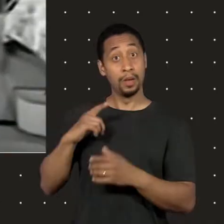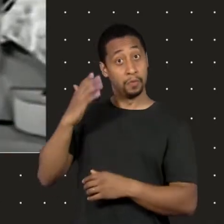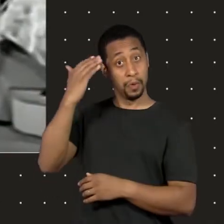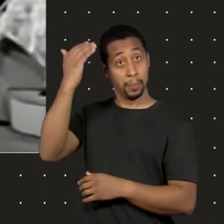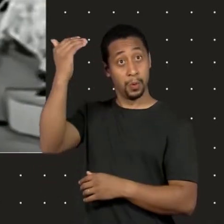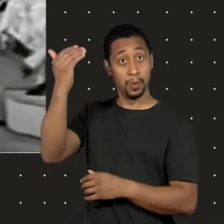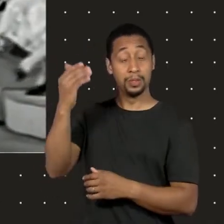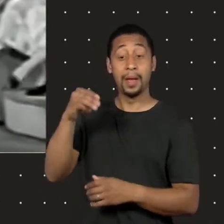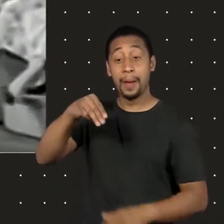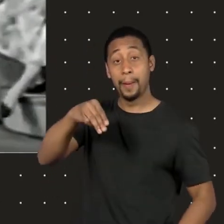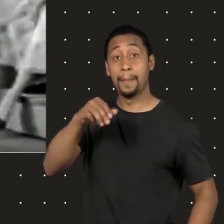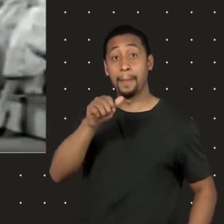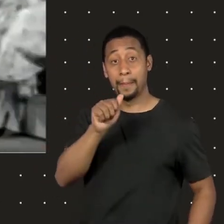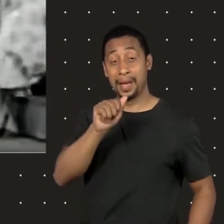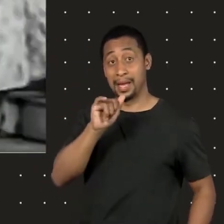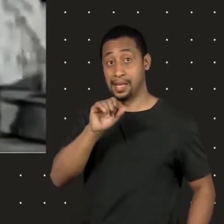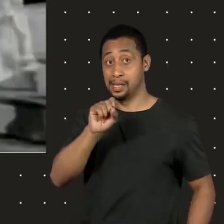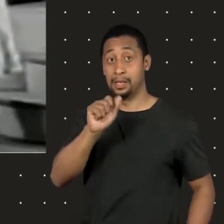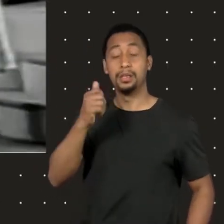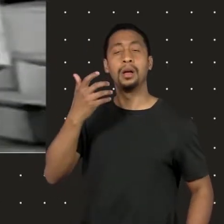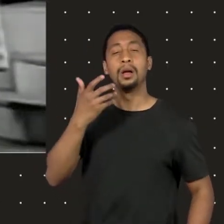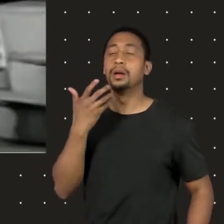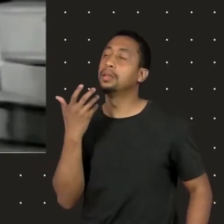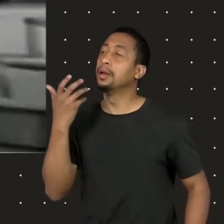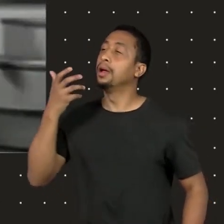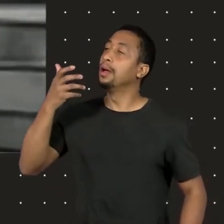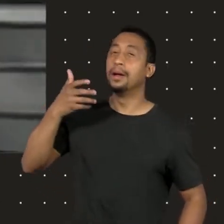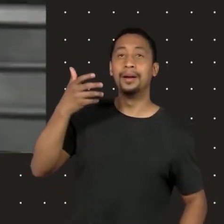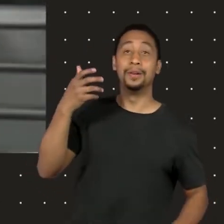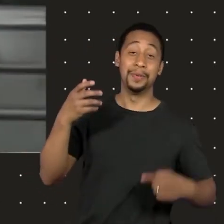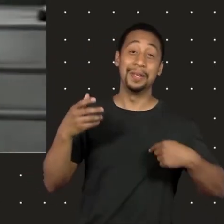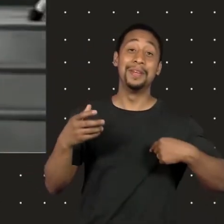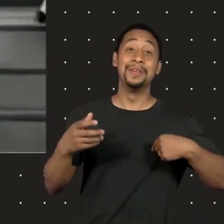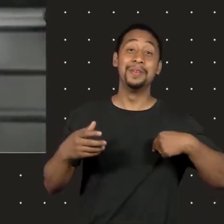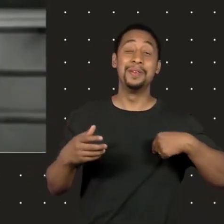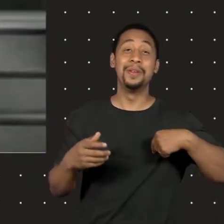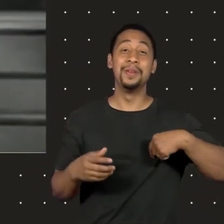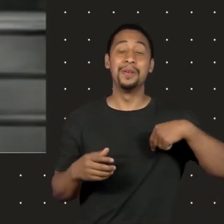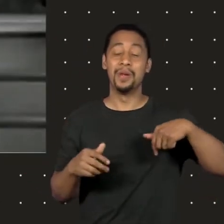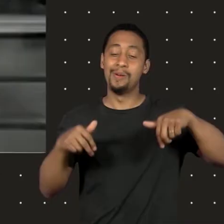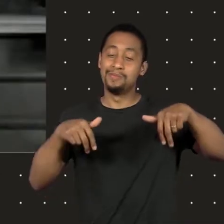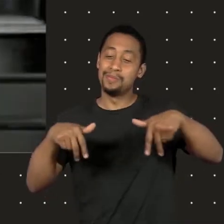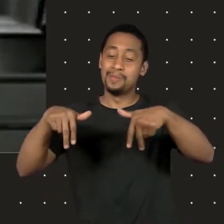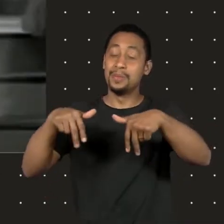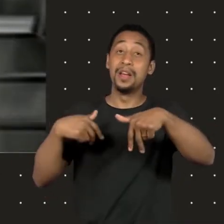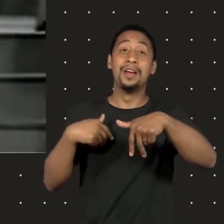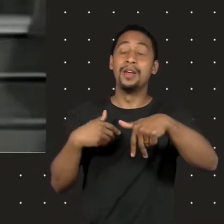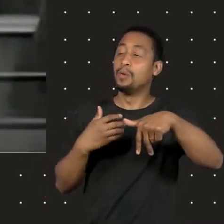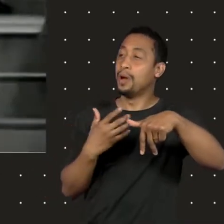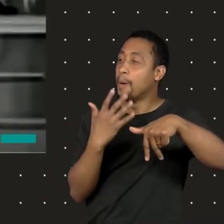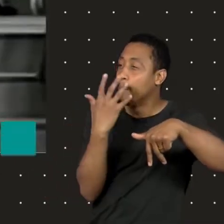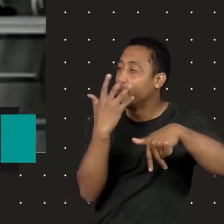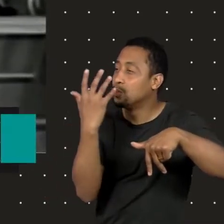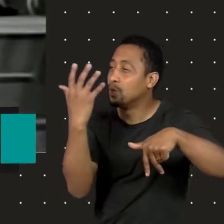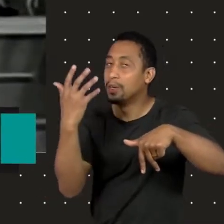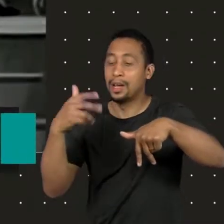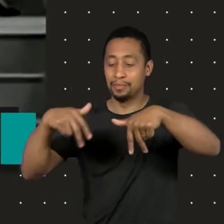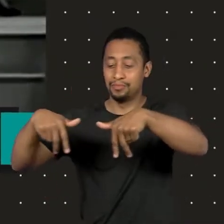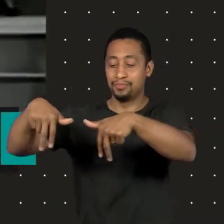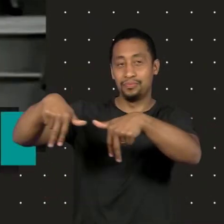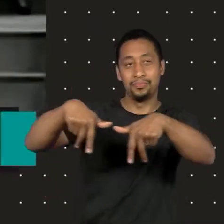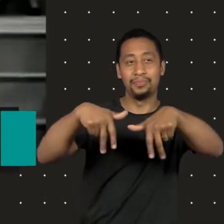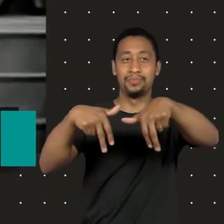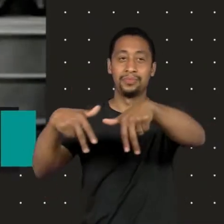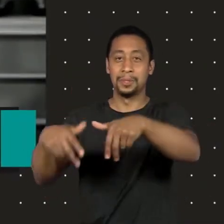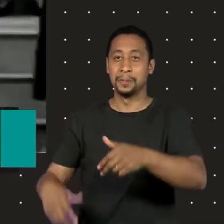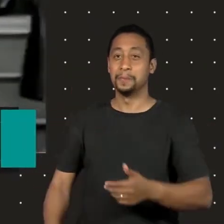a Maísa cantando "Ô, Samba Mineiro", e eu fazia o pobre coitado que estava apaixonado por ela. Né? Fez questão